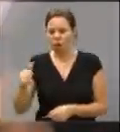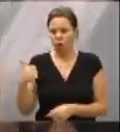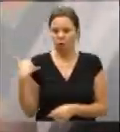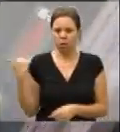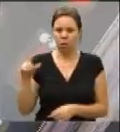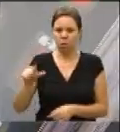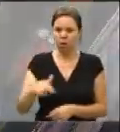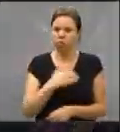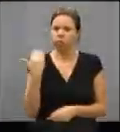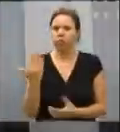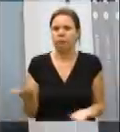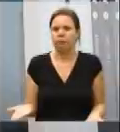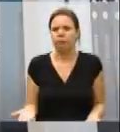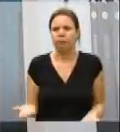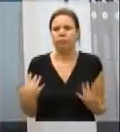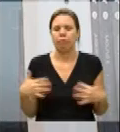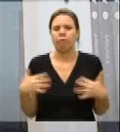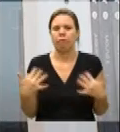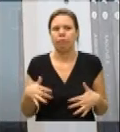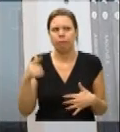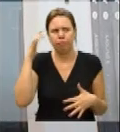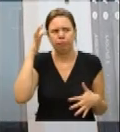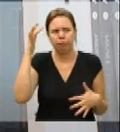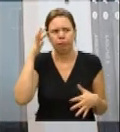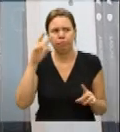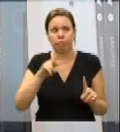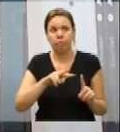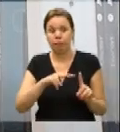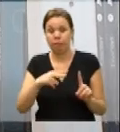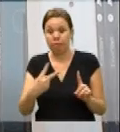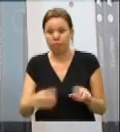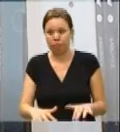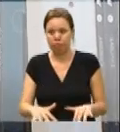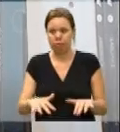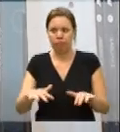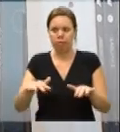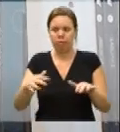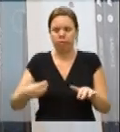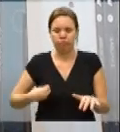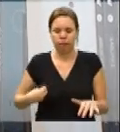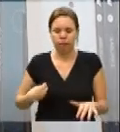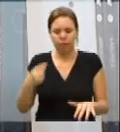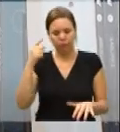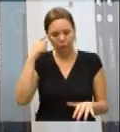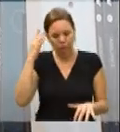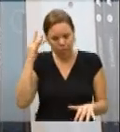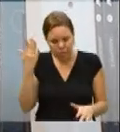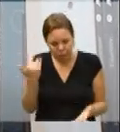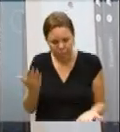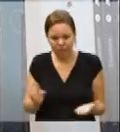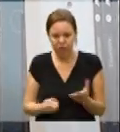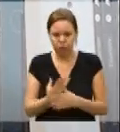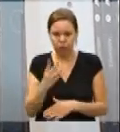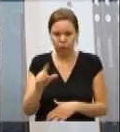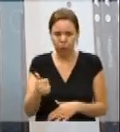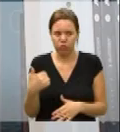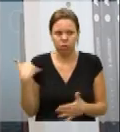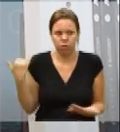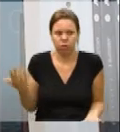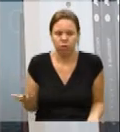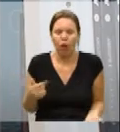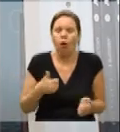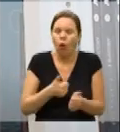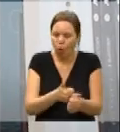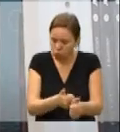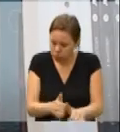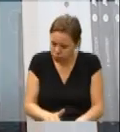ela vai morrer. Então, né, imagine a perspectiva de uma criança já viver, né, sob essas condições. Então a gente vai acompanhar um pouco